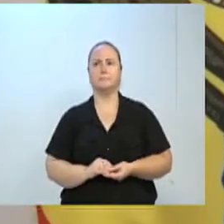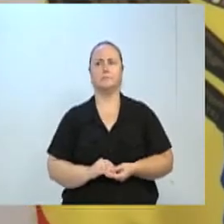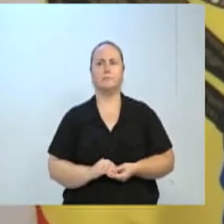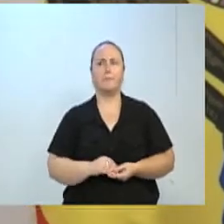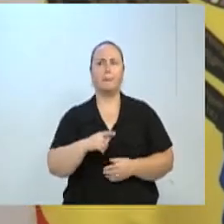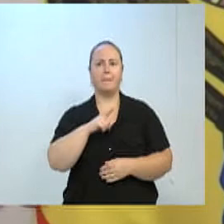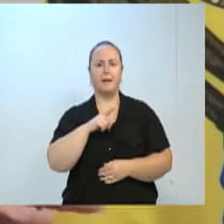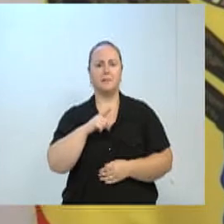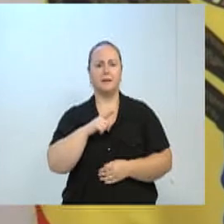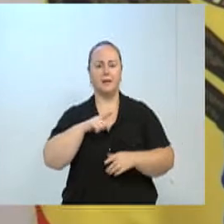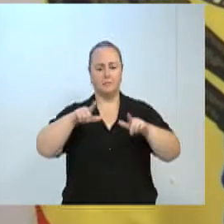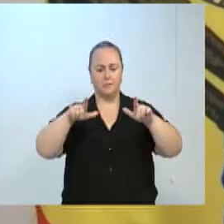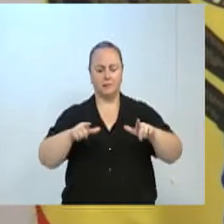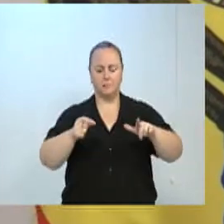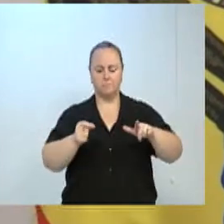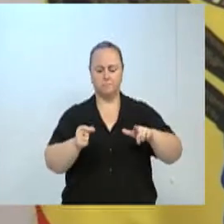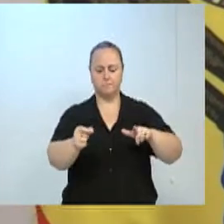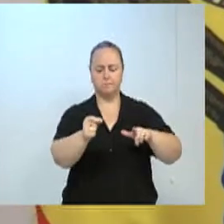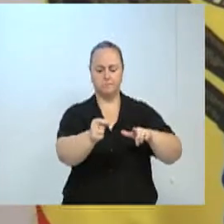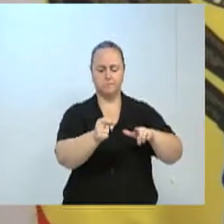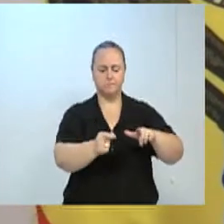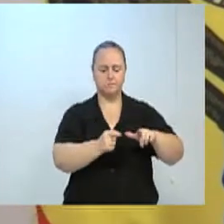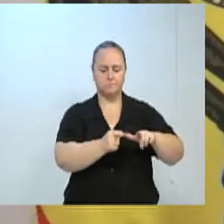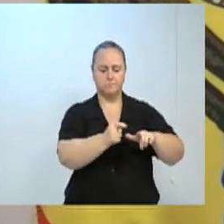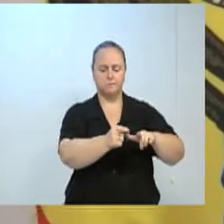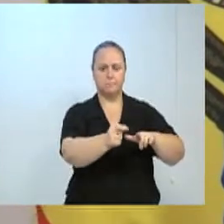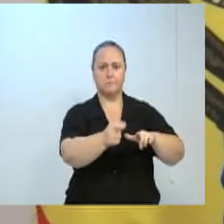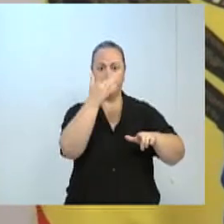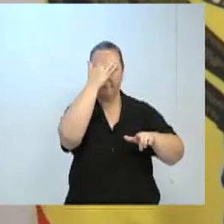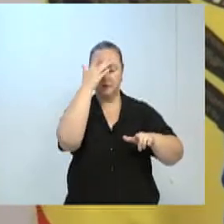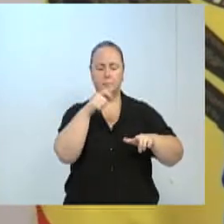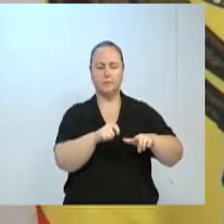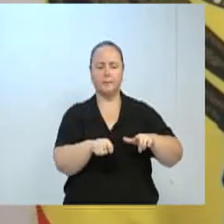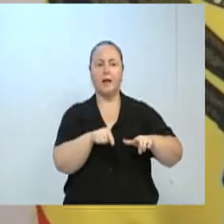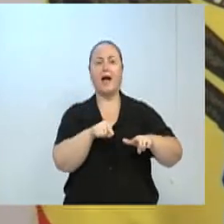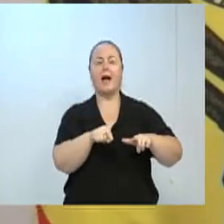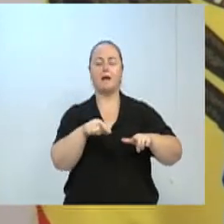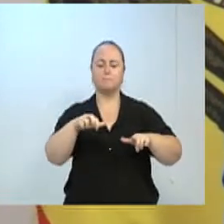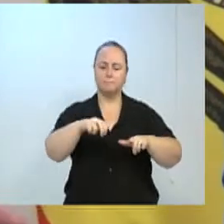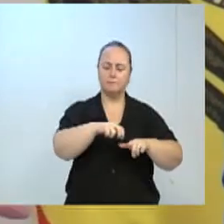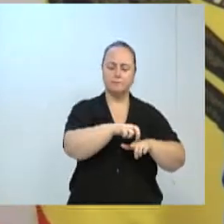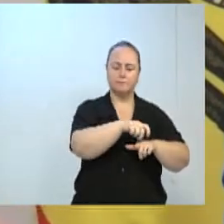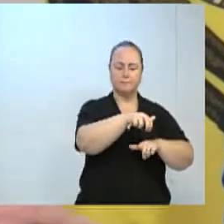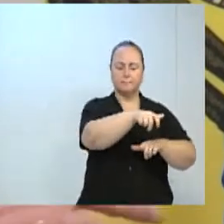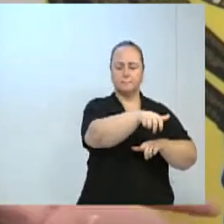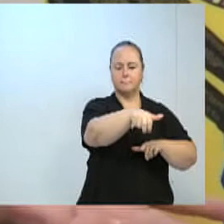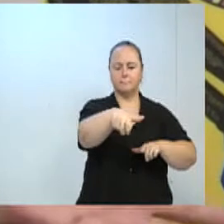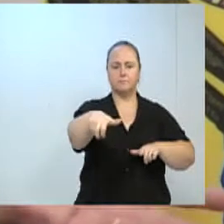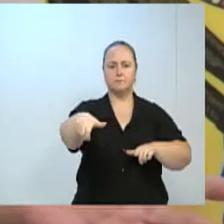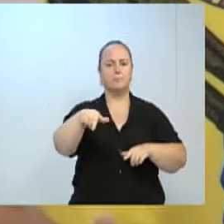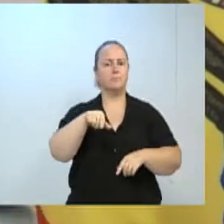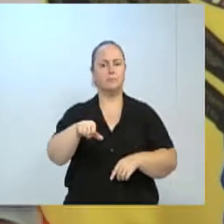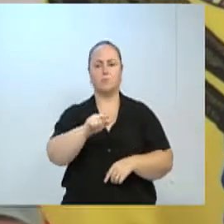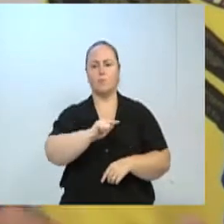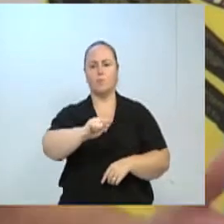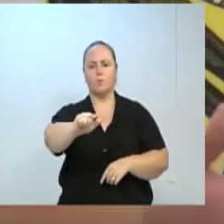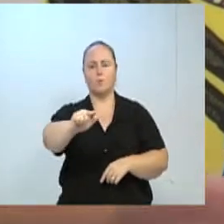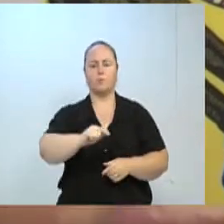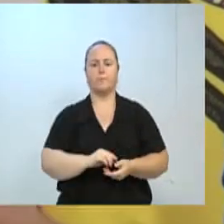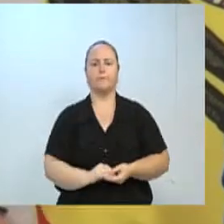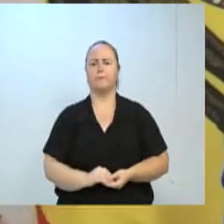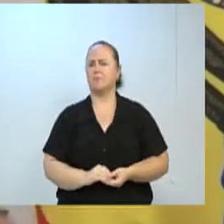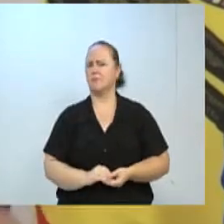que é aquela bolinha, para o deficiente visual se espelhar e tentar desviar. Gente, cadê o nosso